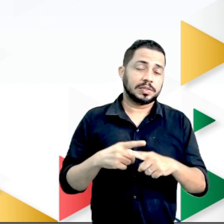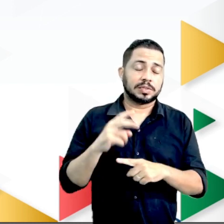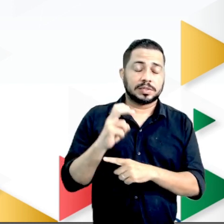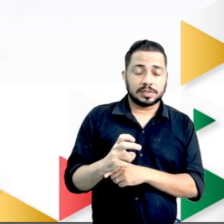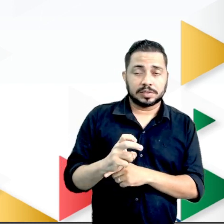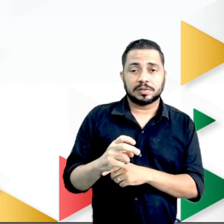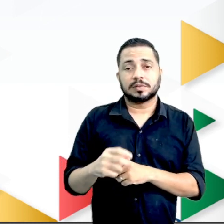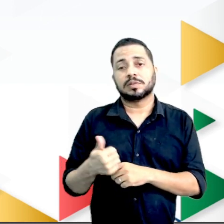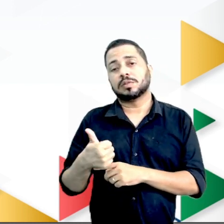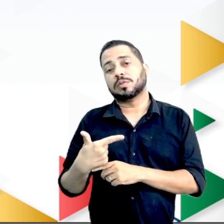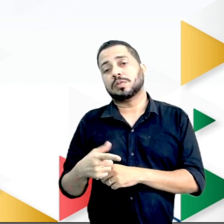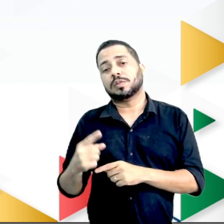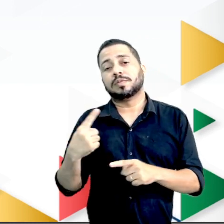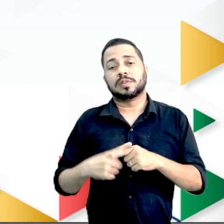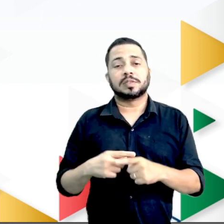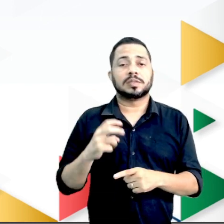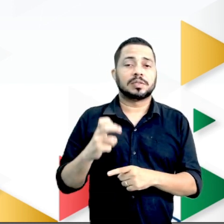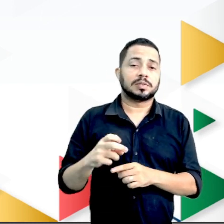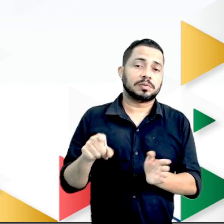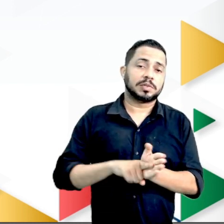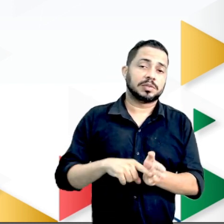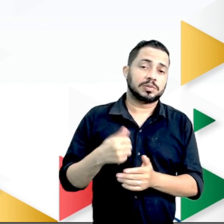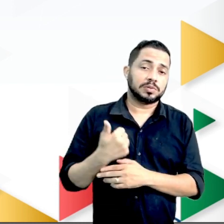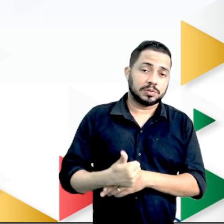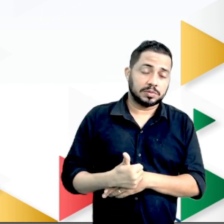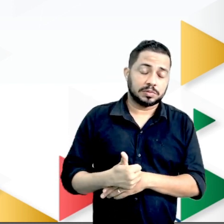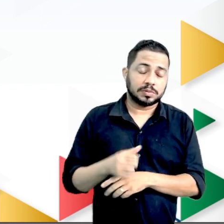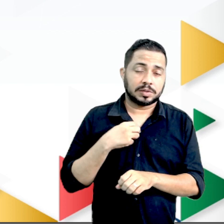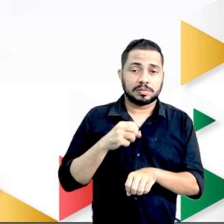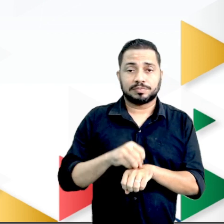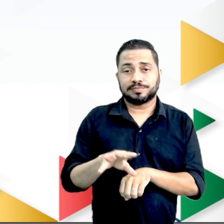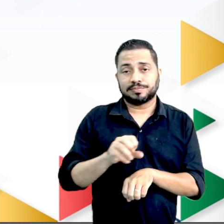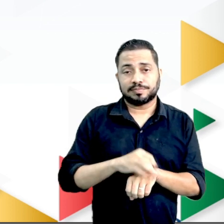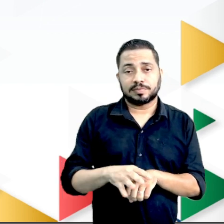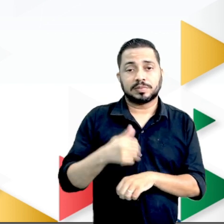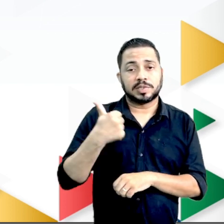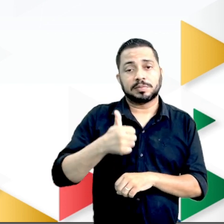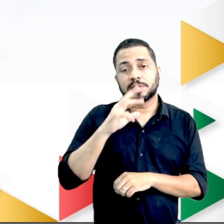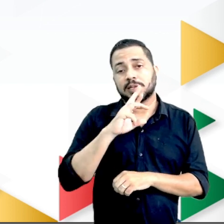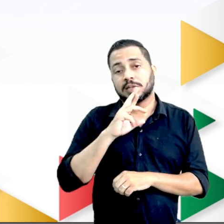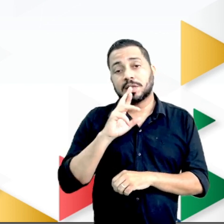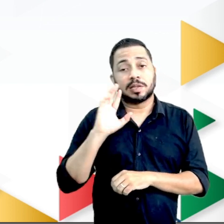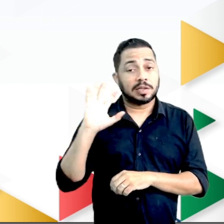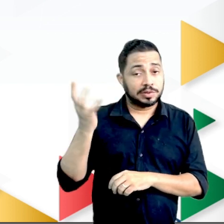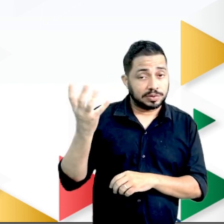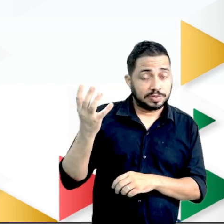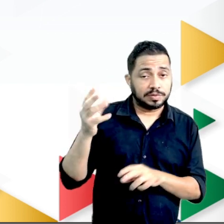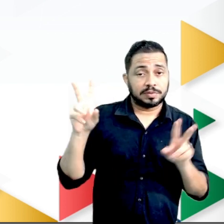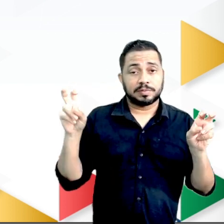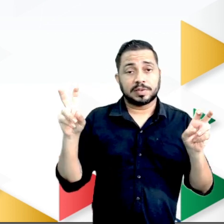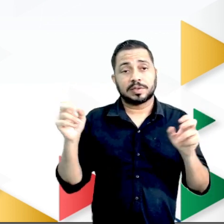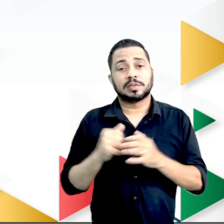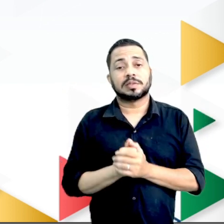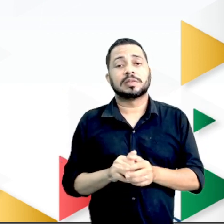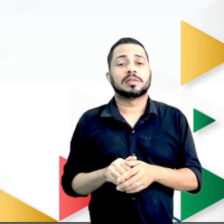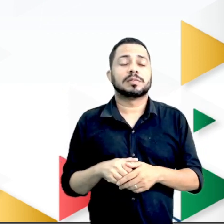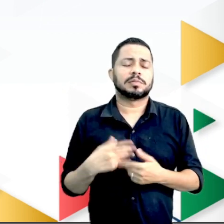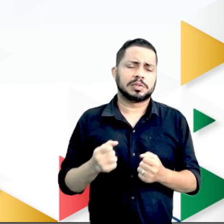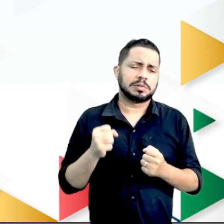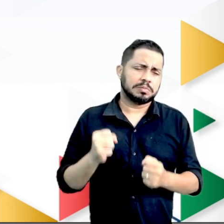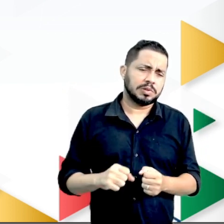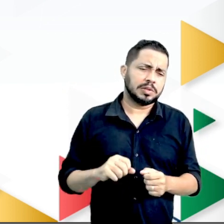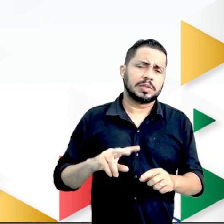mais 12 vezes 5 menos 1. Bom, a dica que eu te dou é, primeiro resolve os parênteses, ok? Mas você